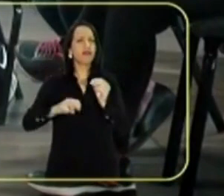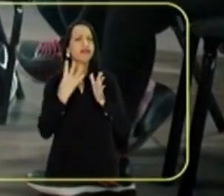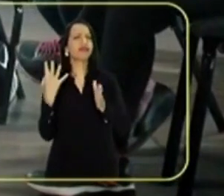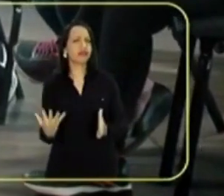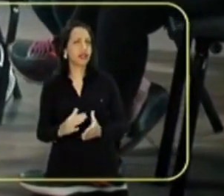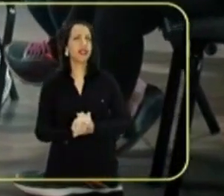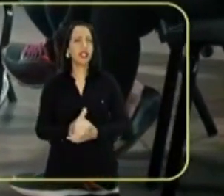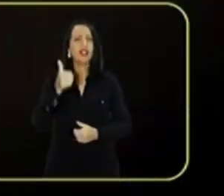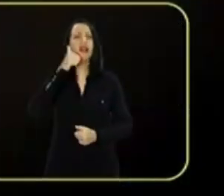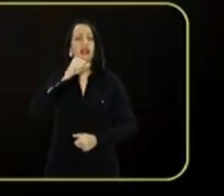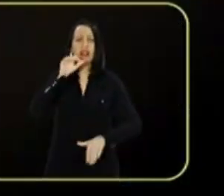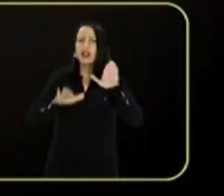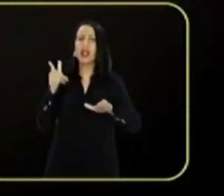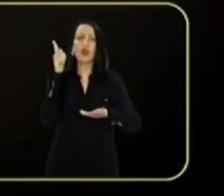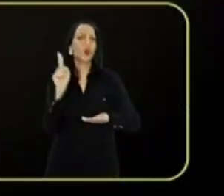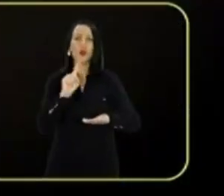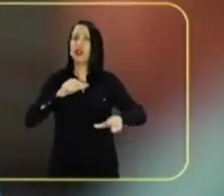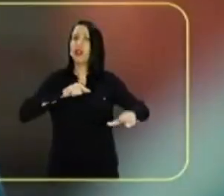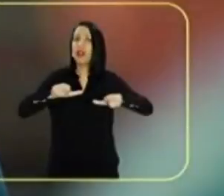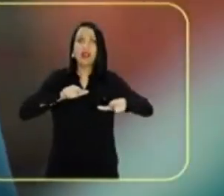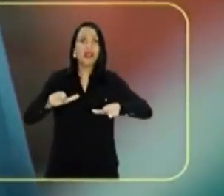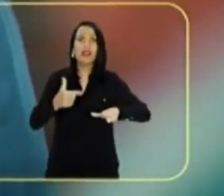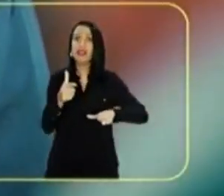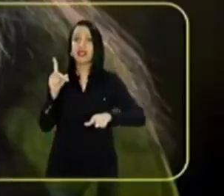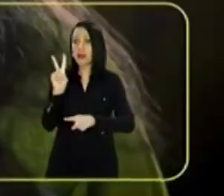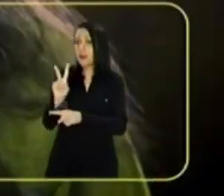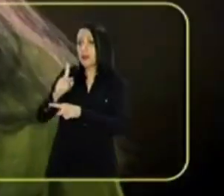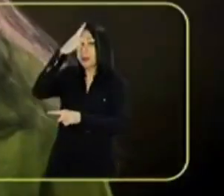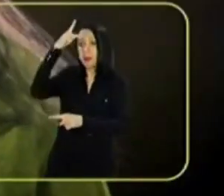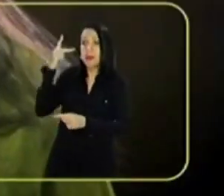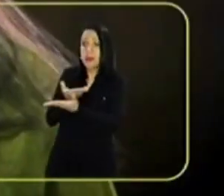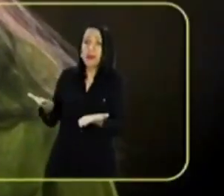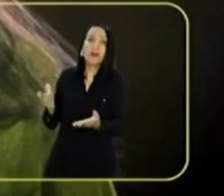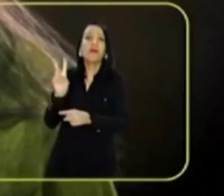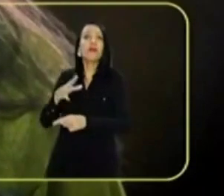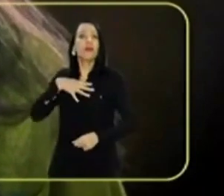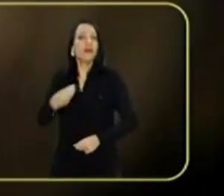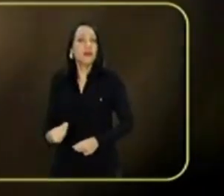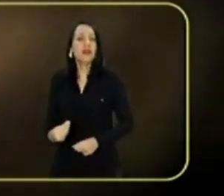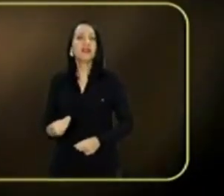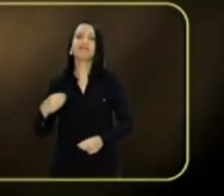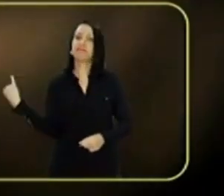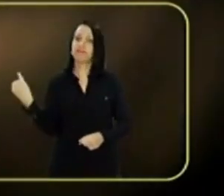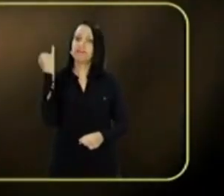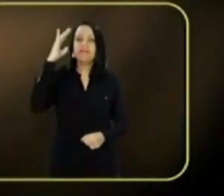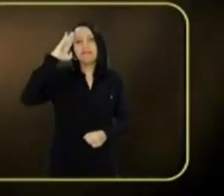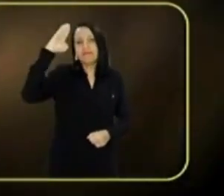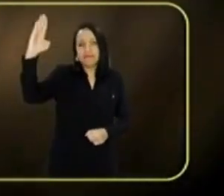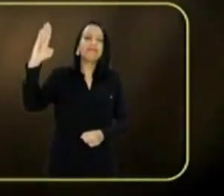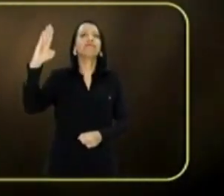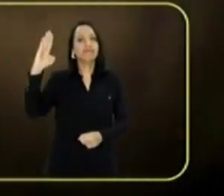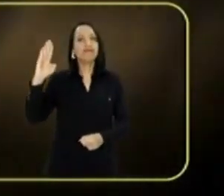isso aqui mais de uma vez. As mães às vezes não conseguem trabalhar porque não tem quem deixar seus filhos. E aí uma coisa